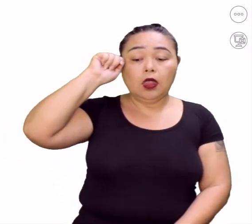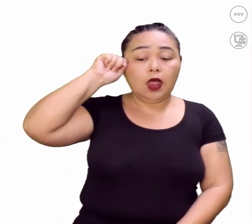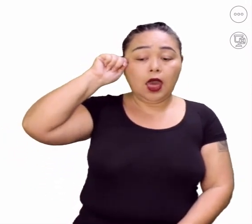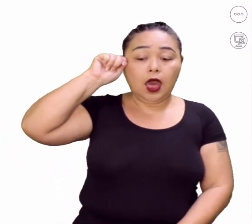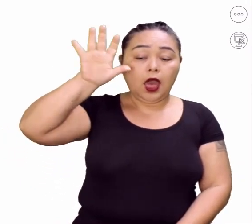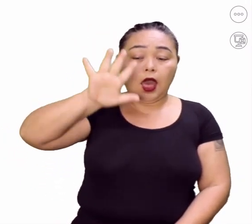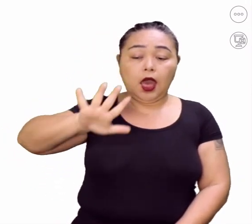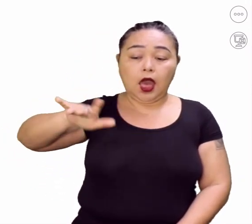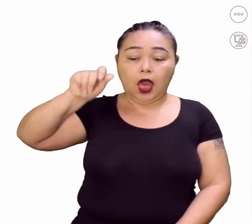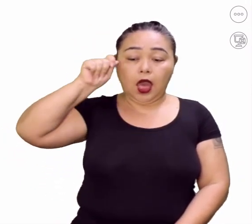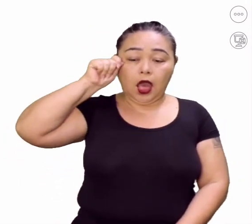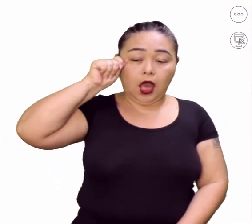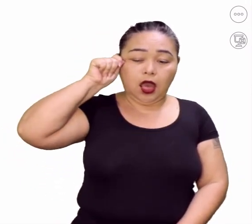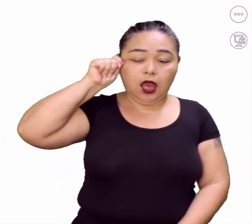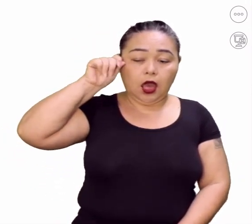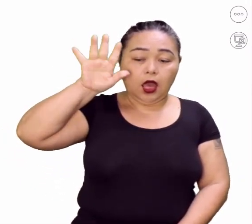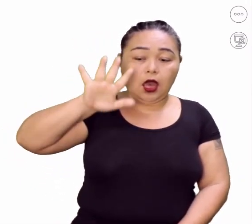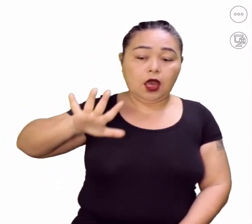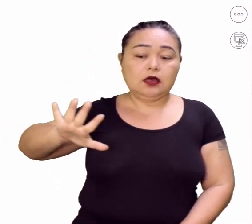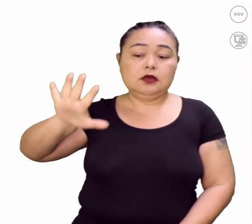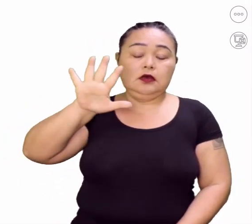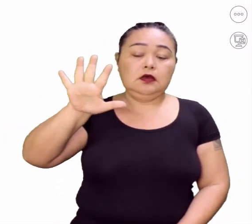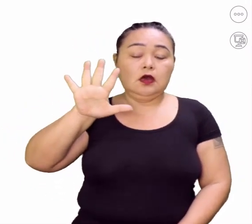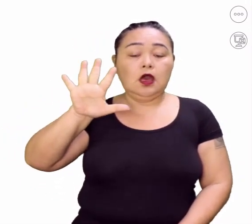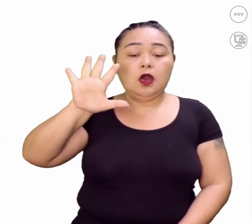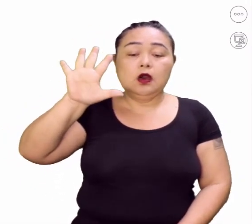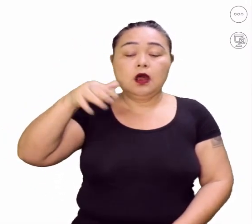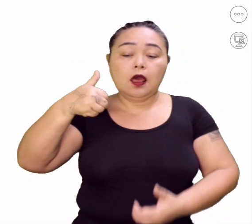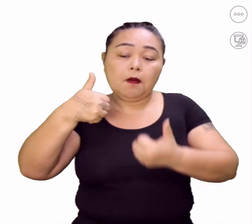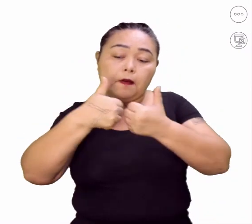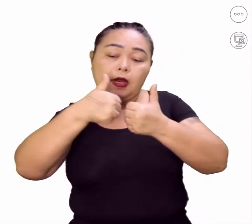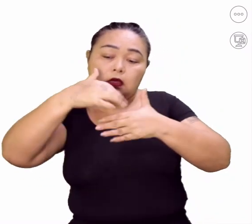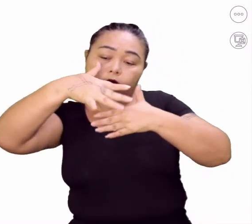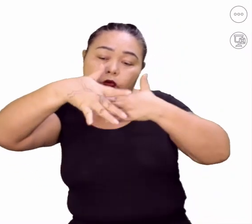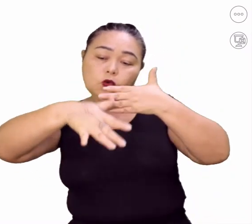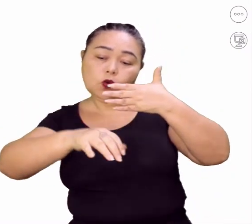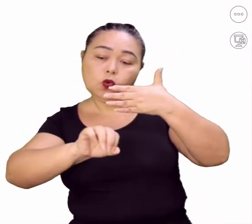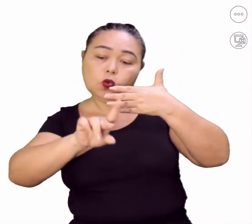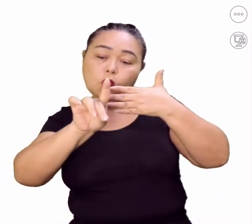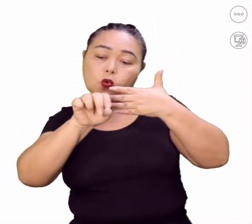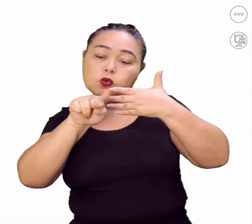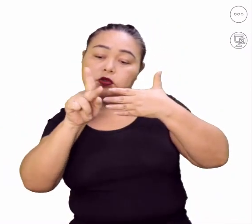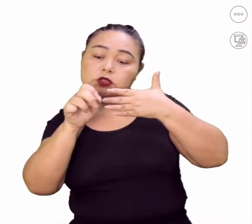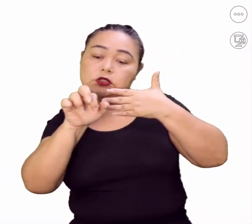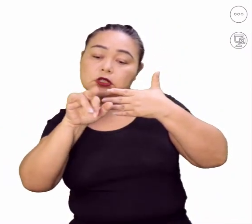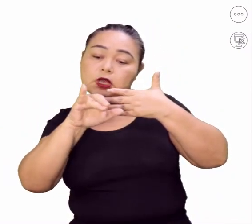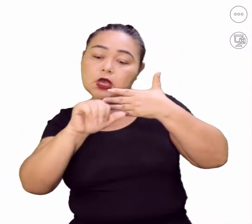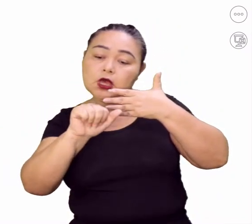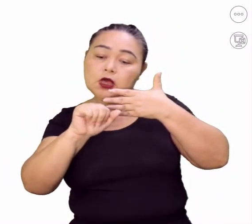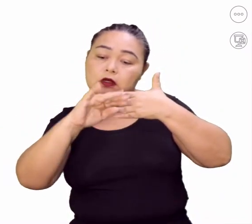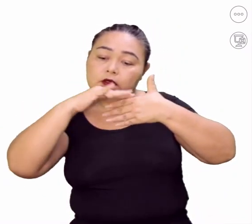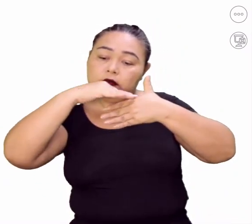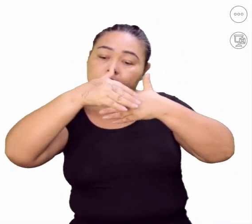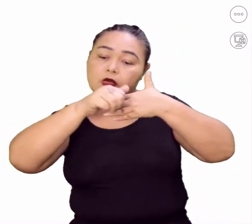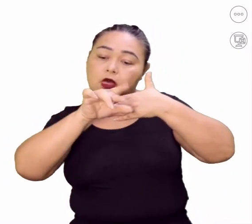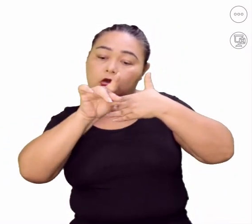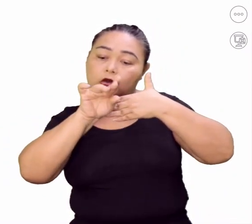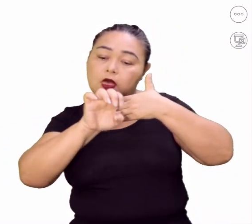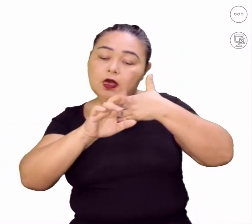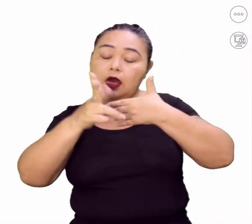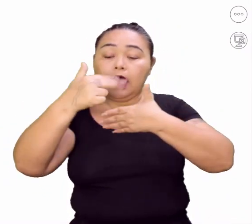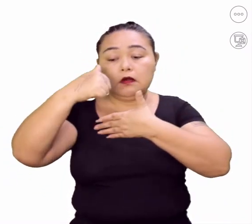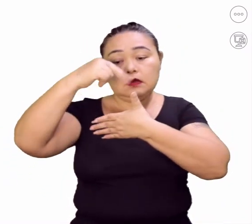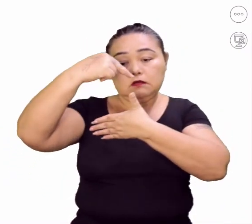exemplo, ou ali já nas Cordilheiras dos Andes, ali para outra região aqui da América do